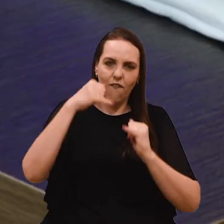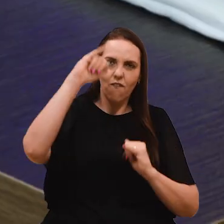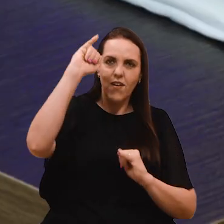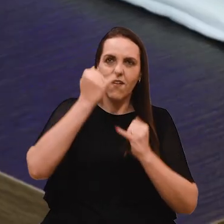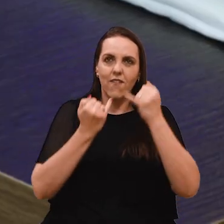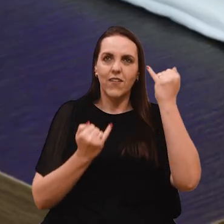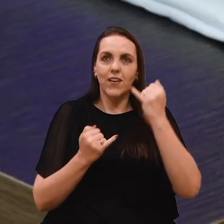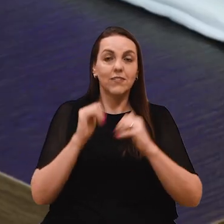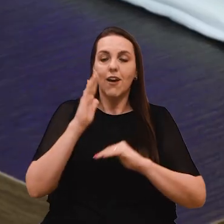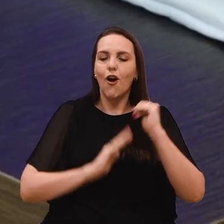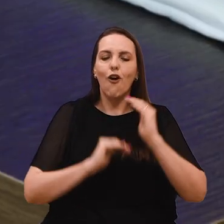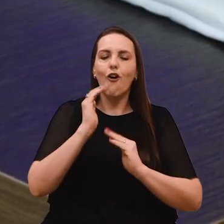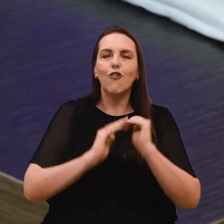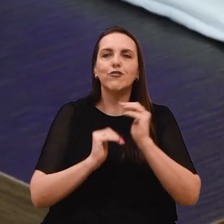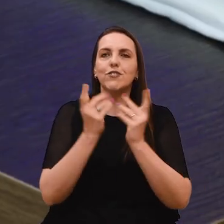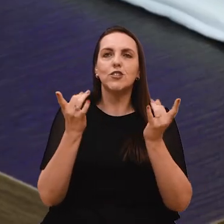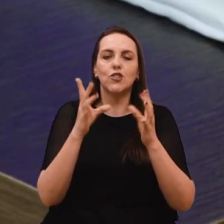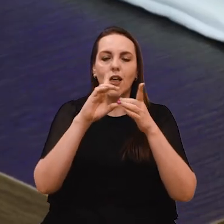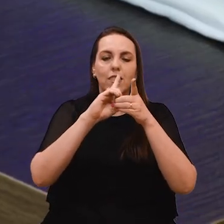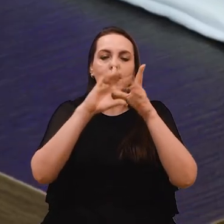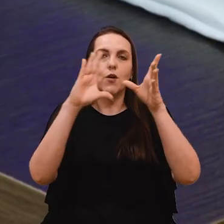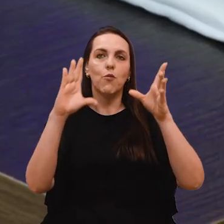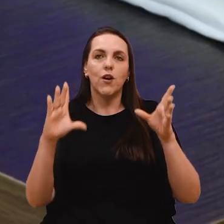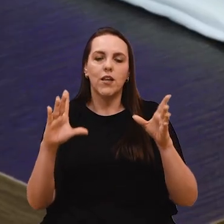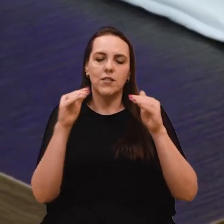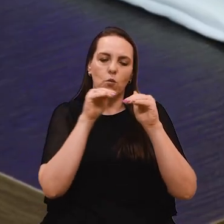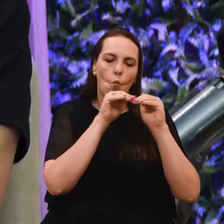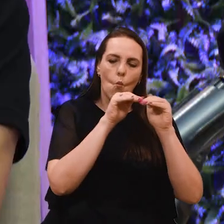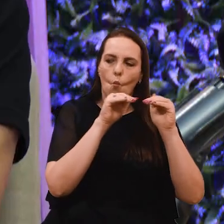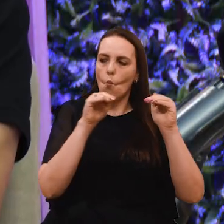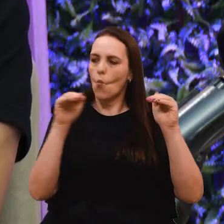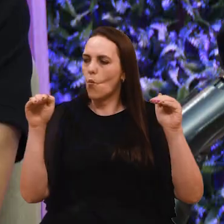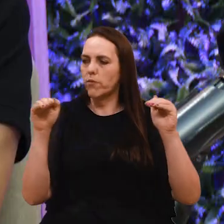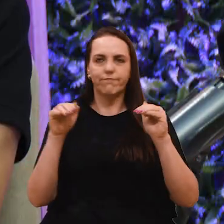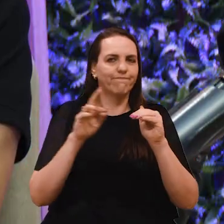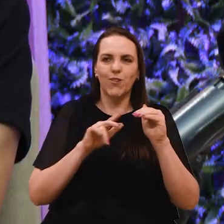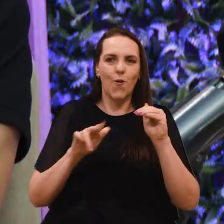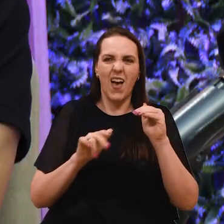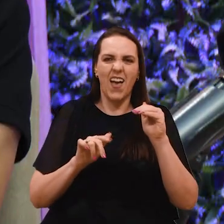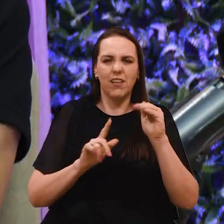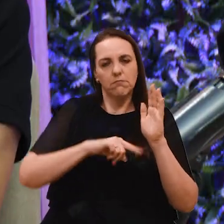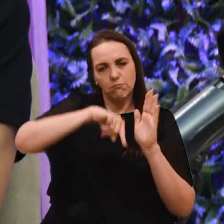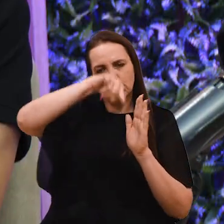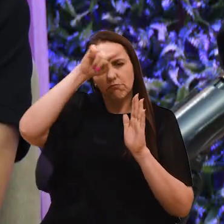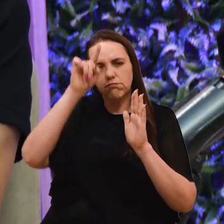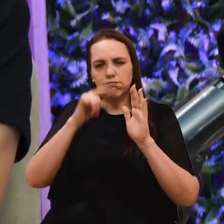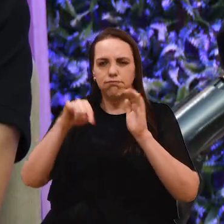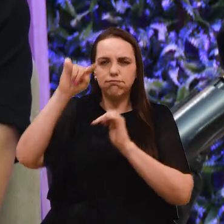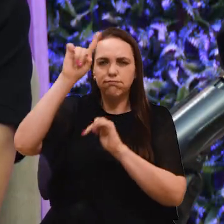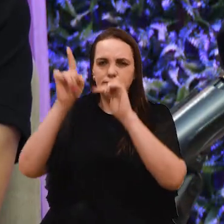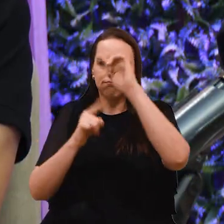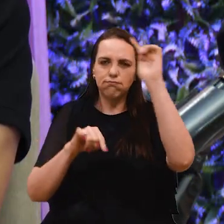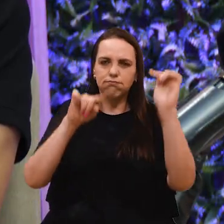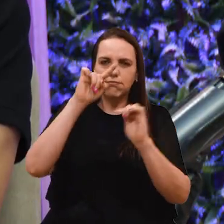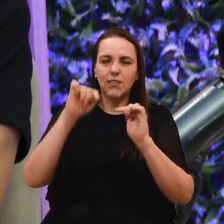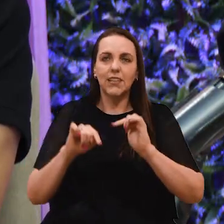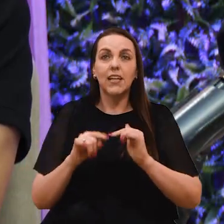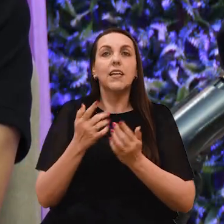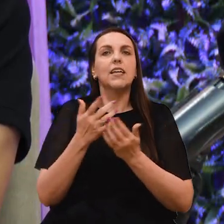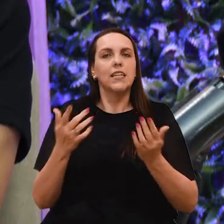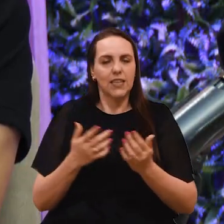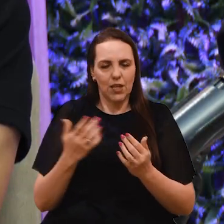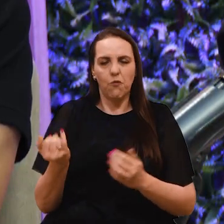não constrói a democracia linearmente, né? São várias tramas aqui. Então, foi